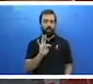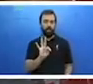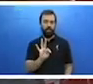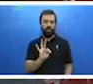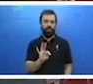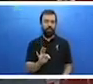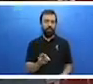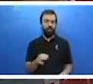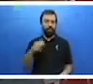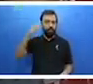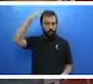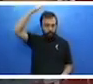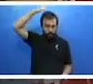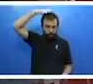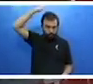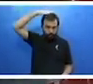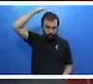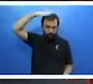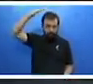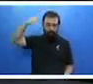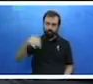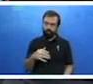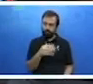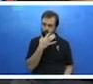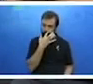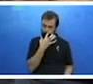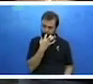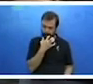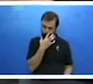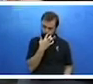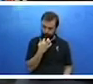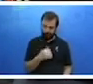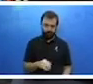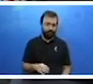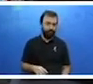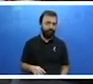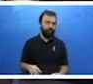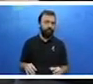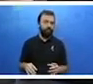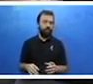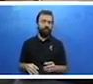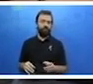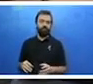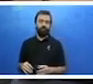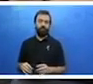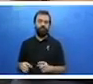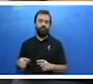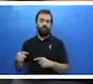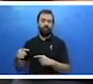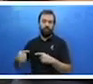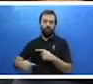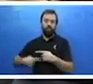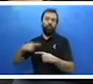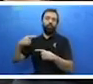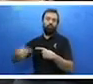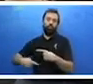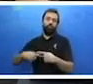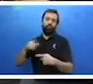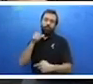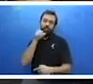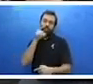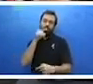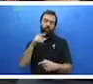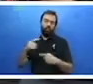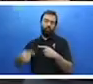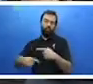Paraná. É responsabilidade do governo federal. E as hidrelétricas, usina hidrelétrica. Essa